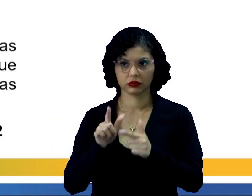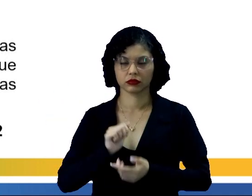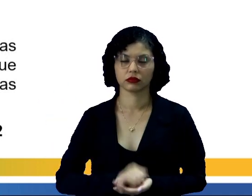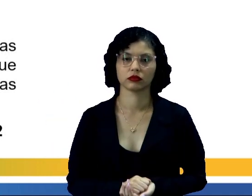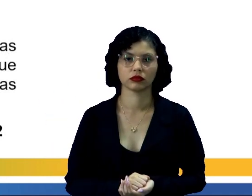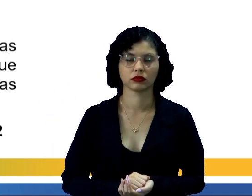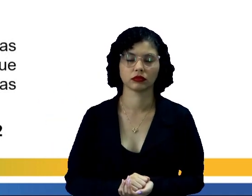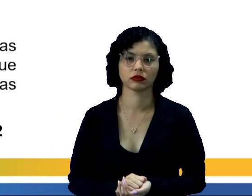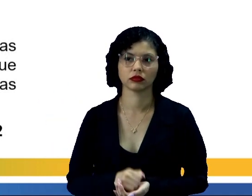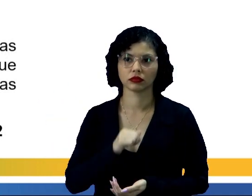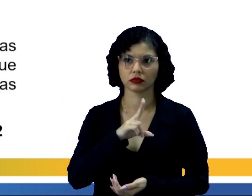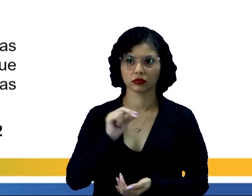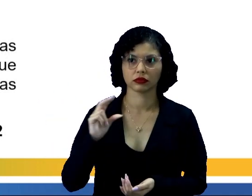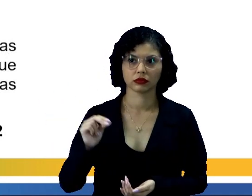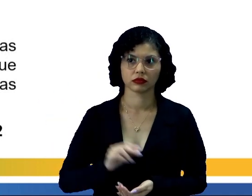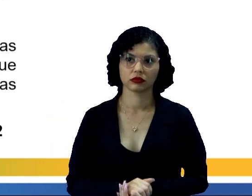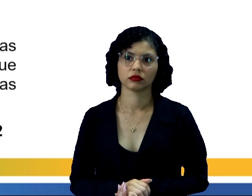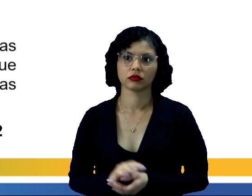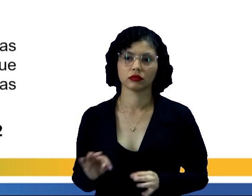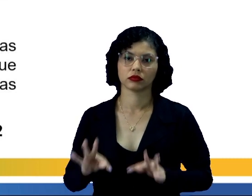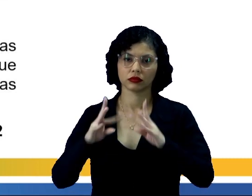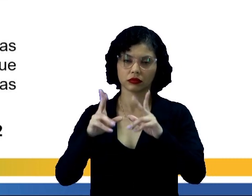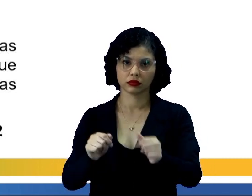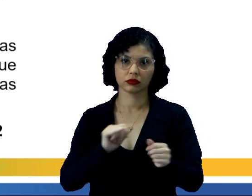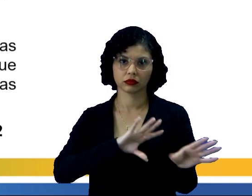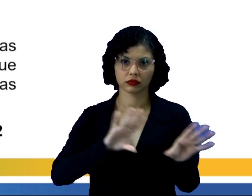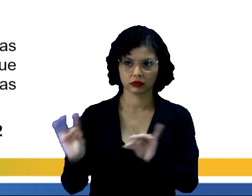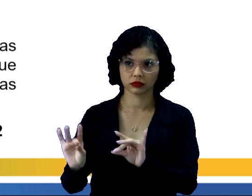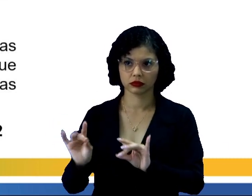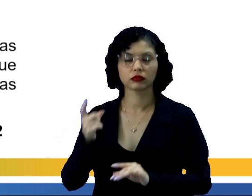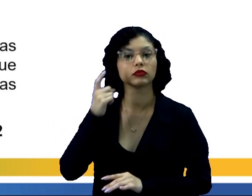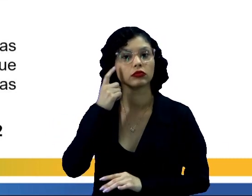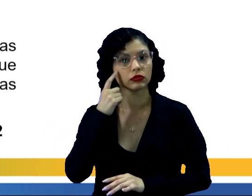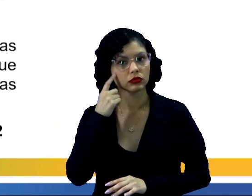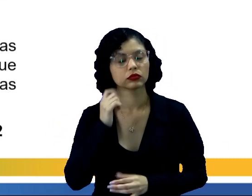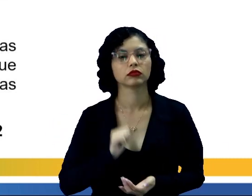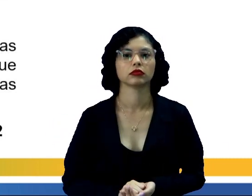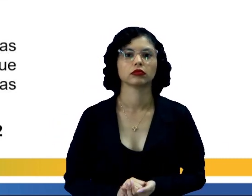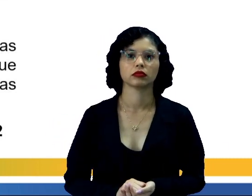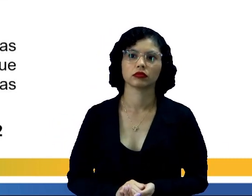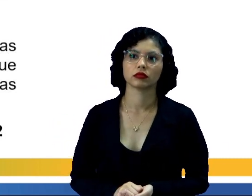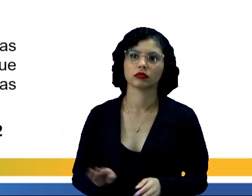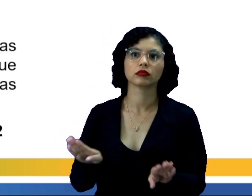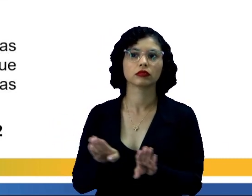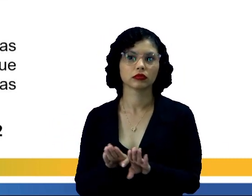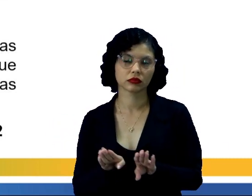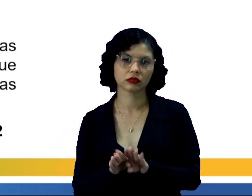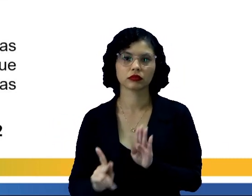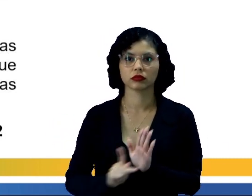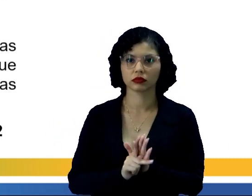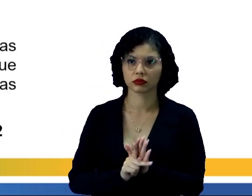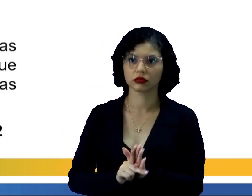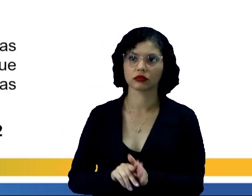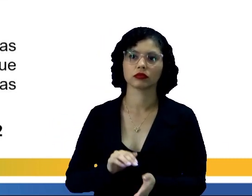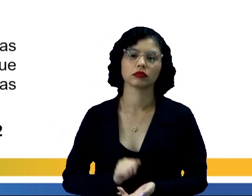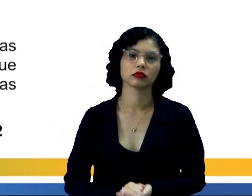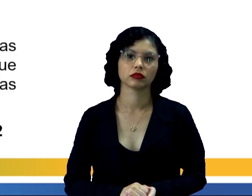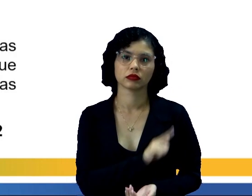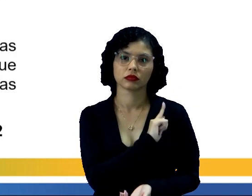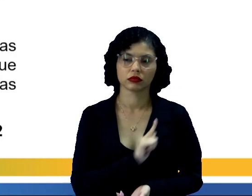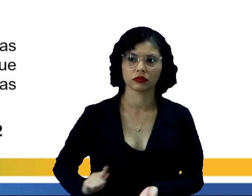levaram a esse valor de 500 bilhões. Então, tudo levando a você a pensar de determinada maneira em relação